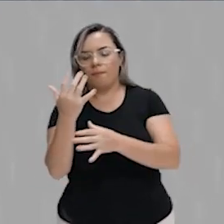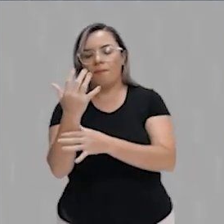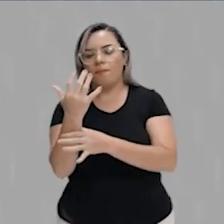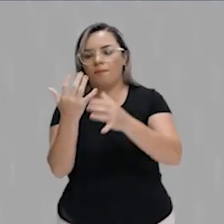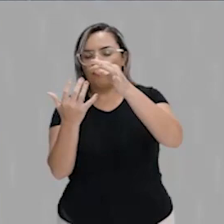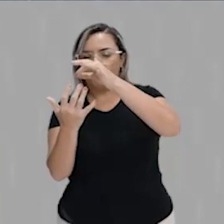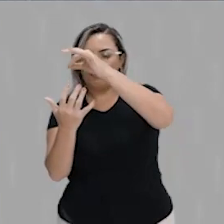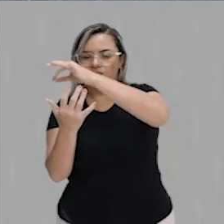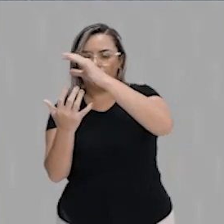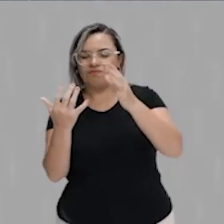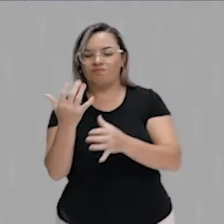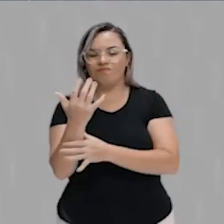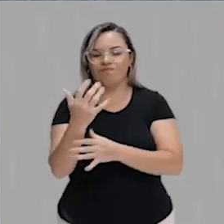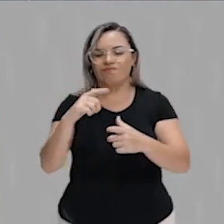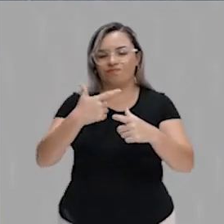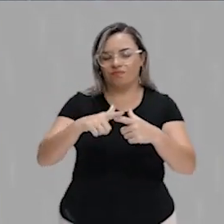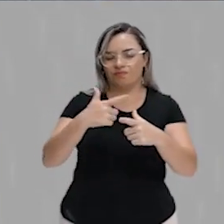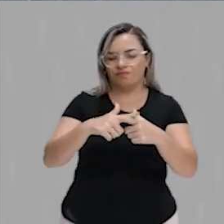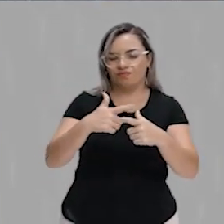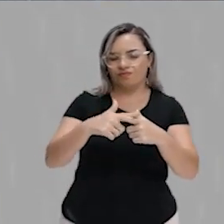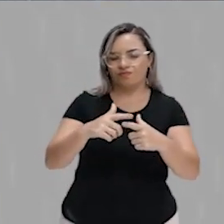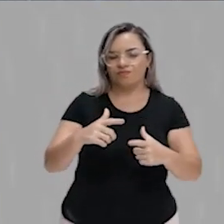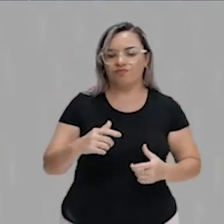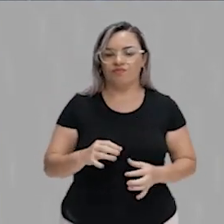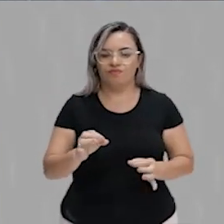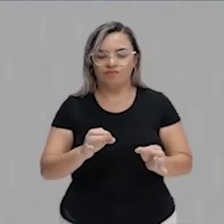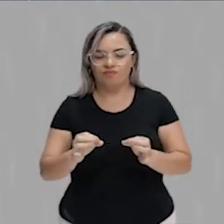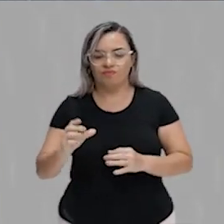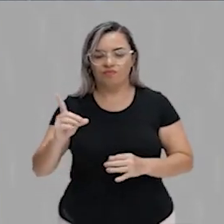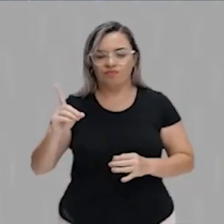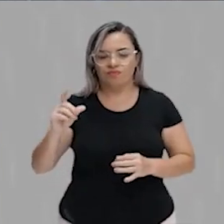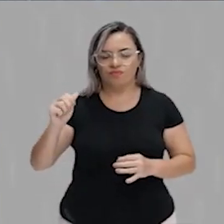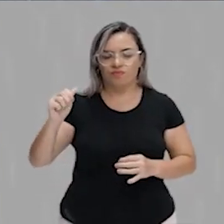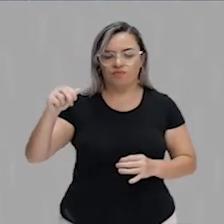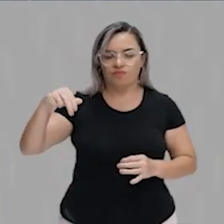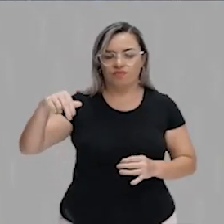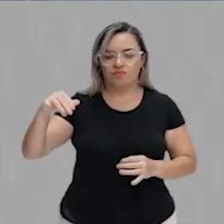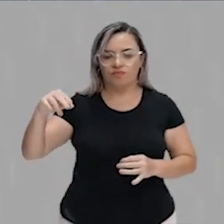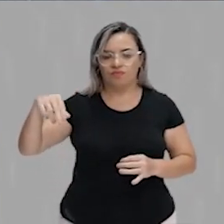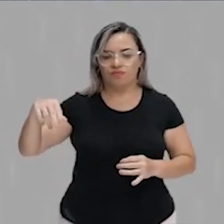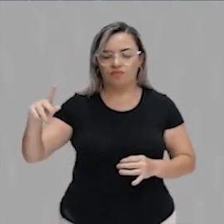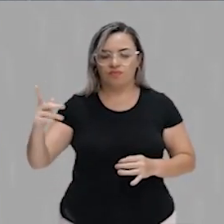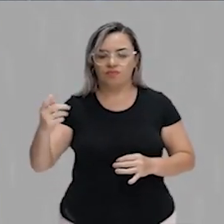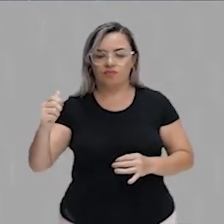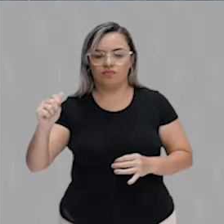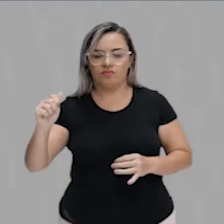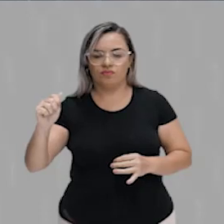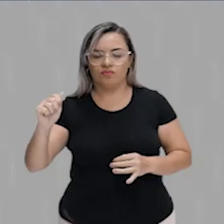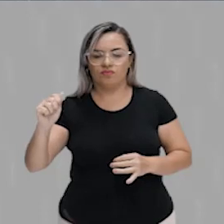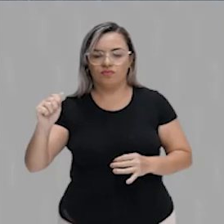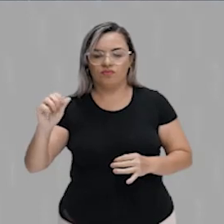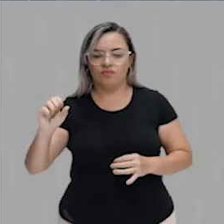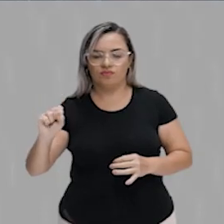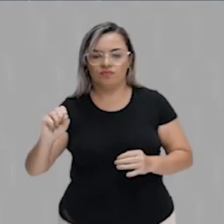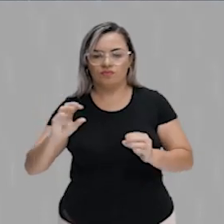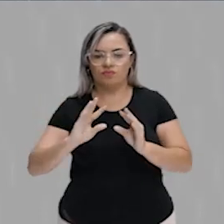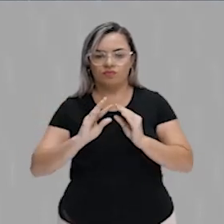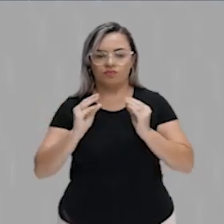nascem em plantações. Você joga essa substância aqui e ela vai matar todas as plantas